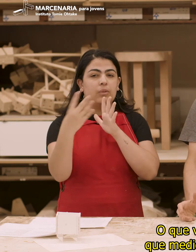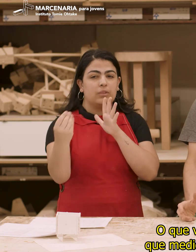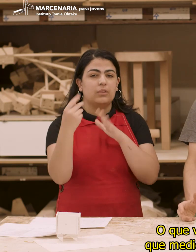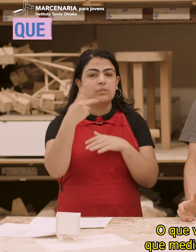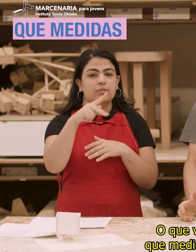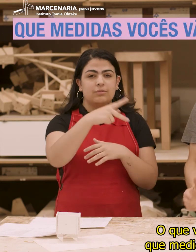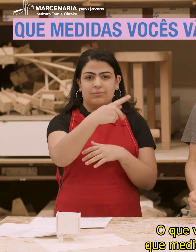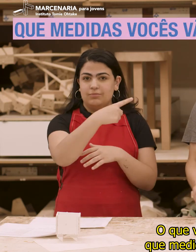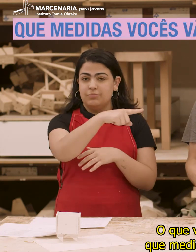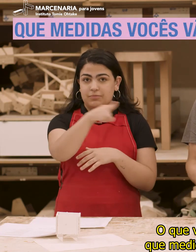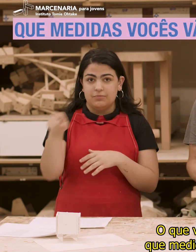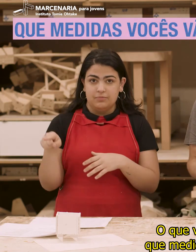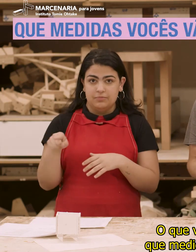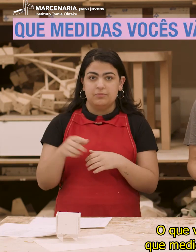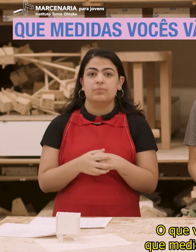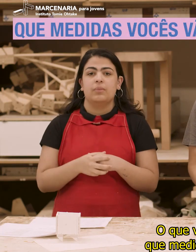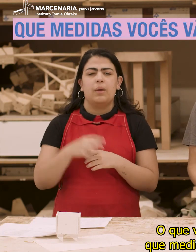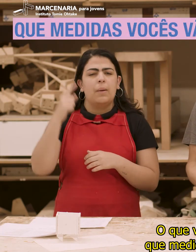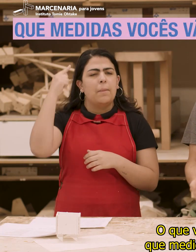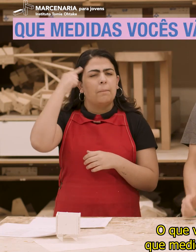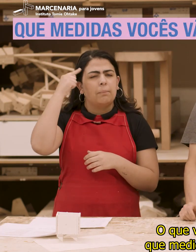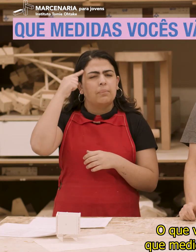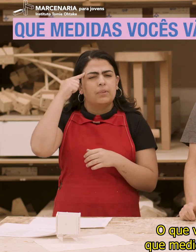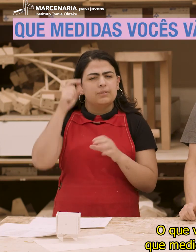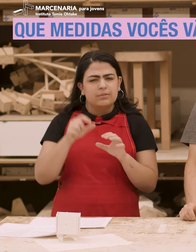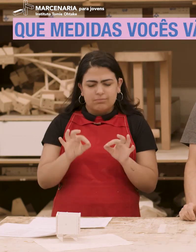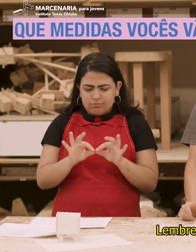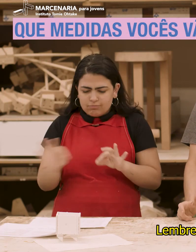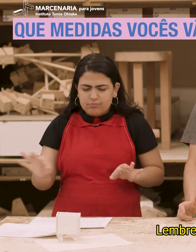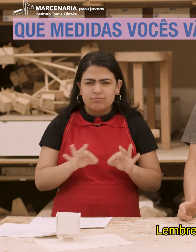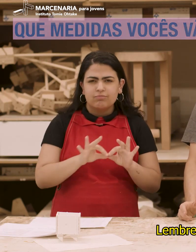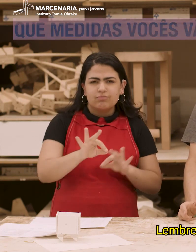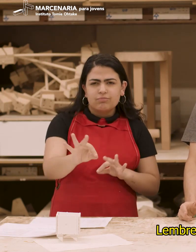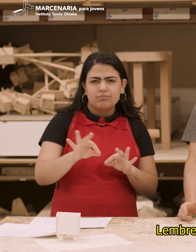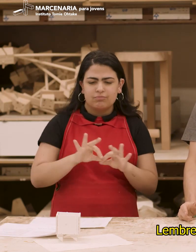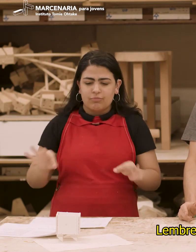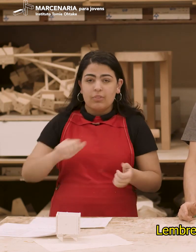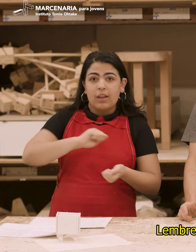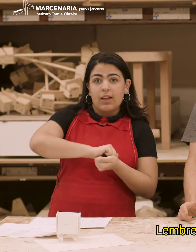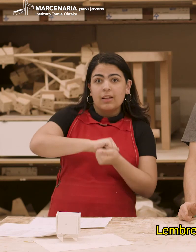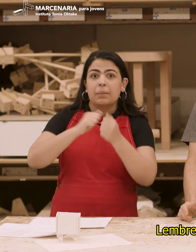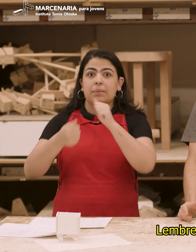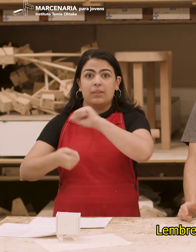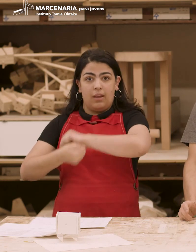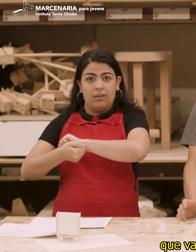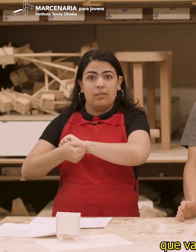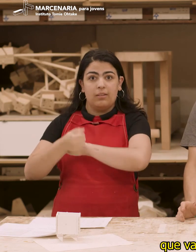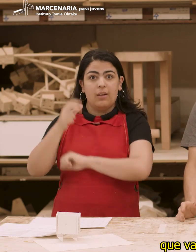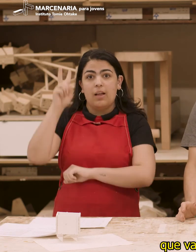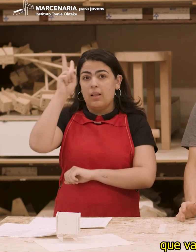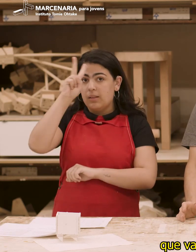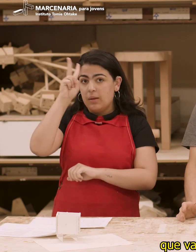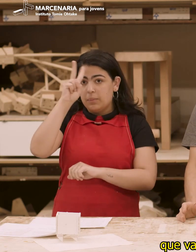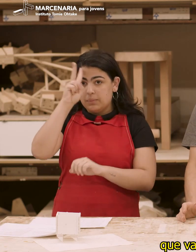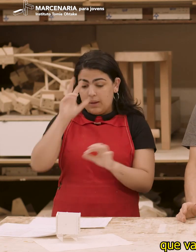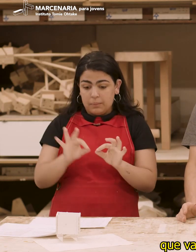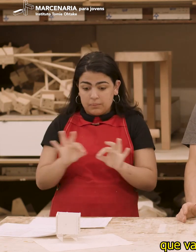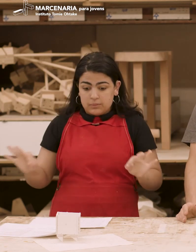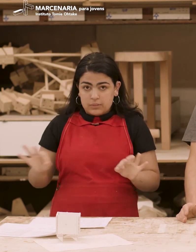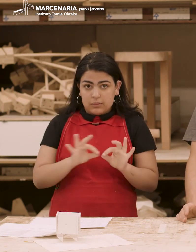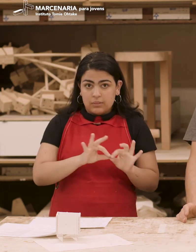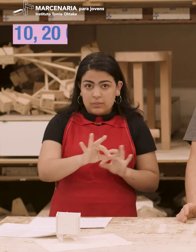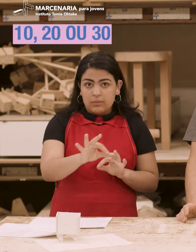que vocês têm que pensar? Que medidas vocês vão precisar ajustar? Lembrem-se que a gente tem 3 medidas que a gente vai utilizar nas